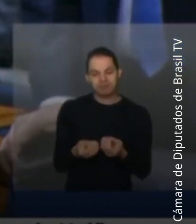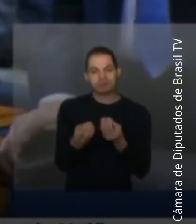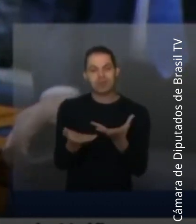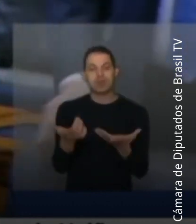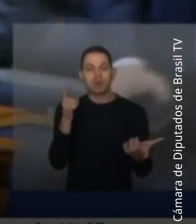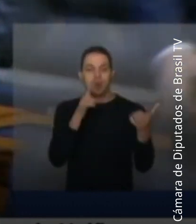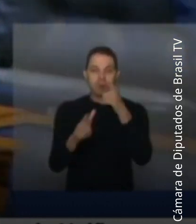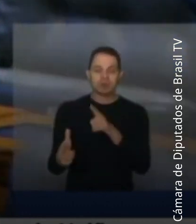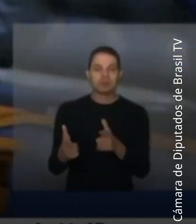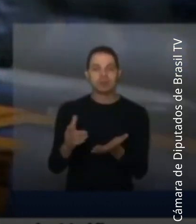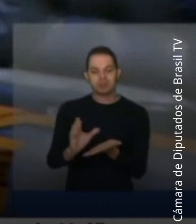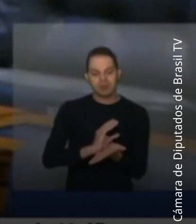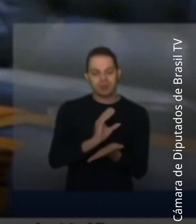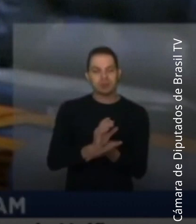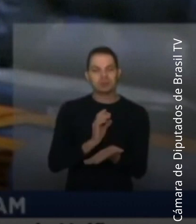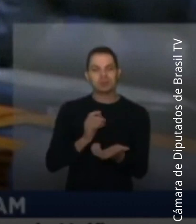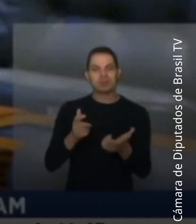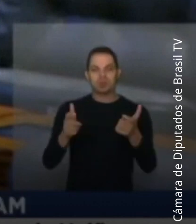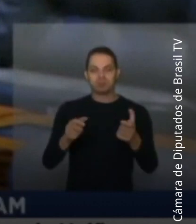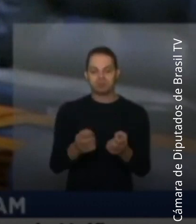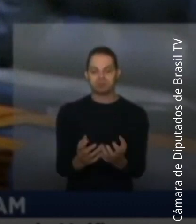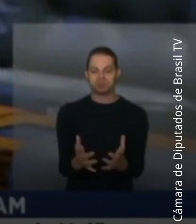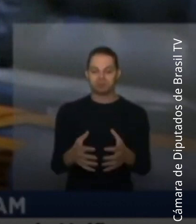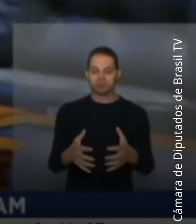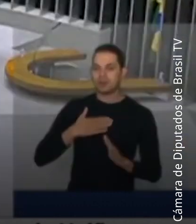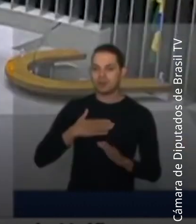recurso e investimento na sua produção.